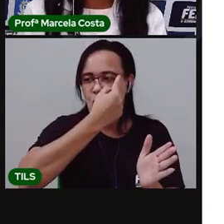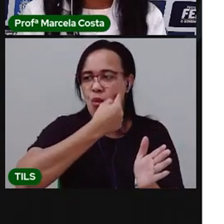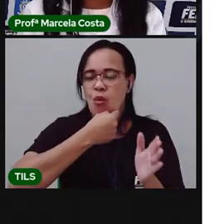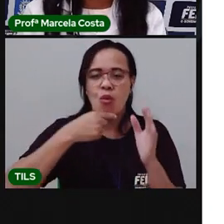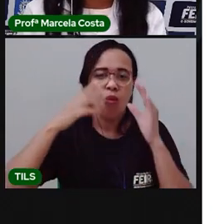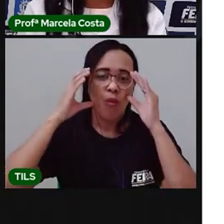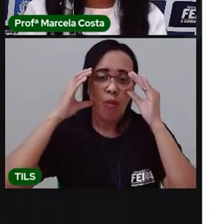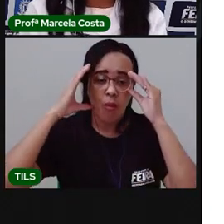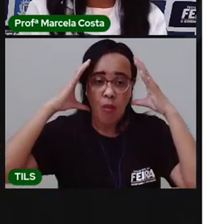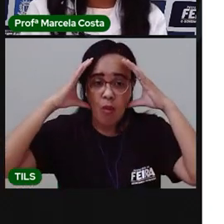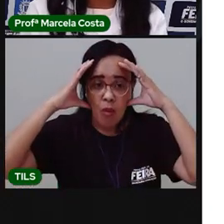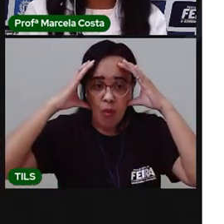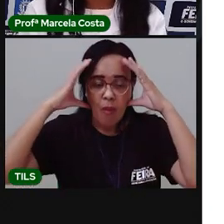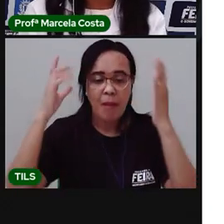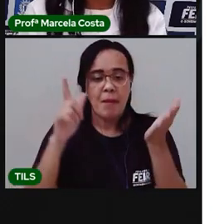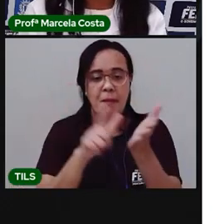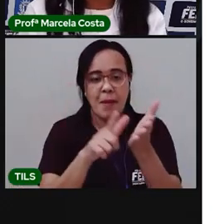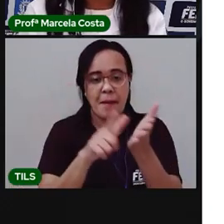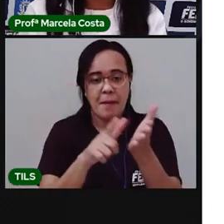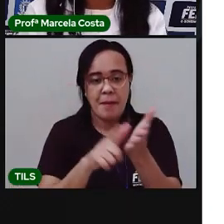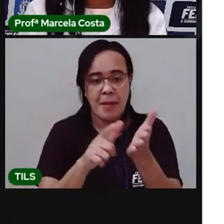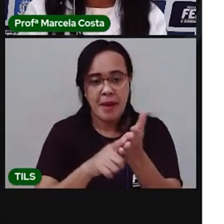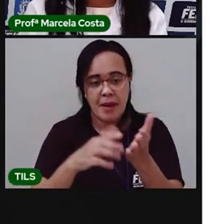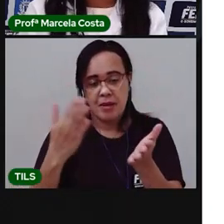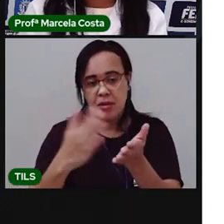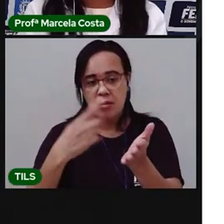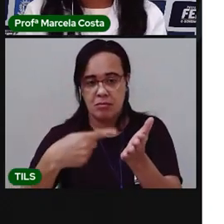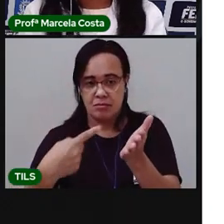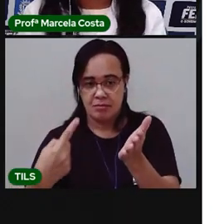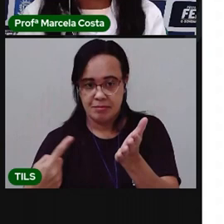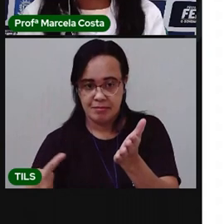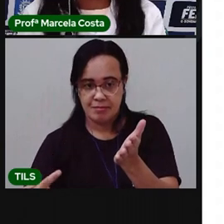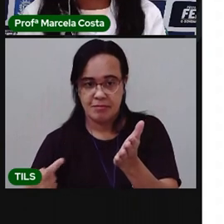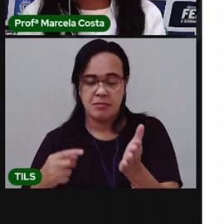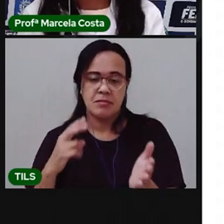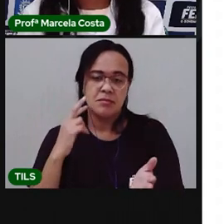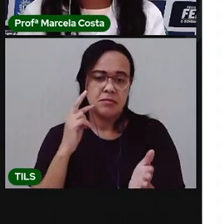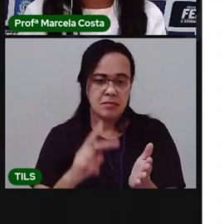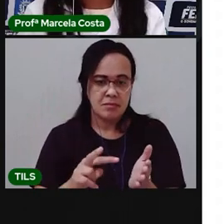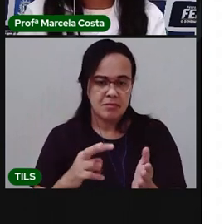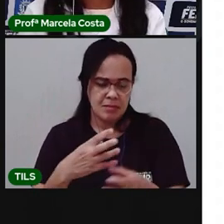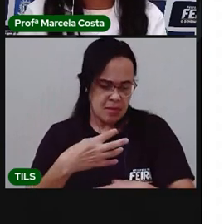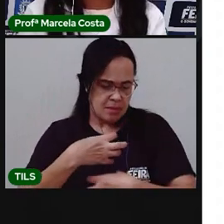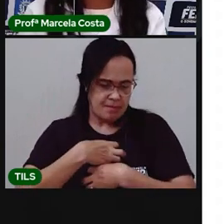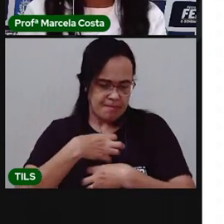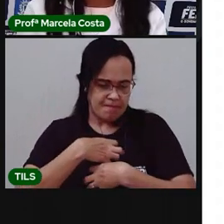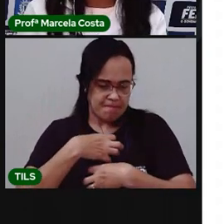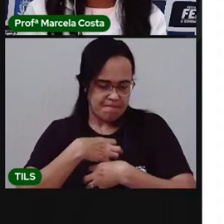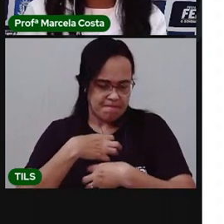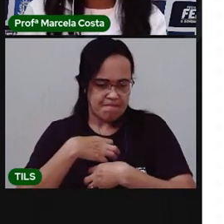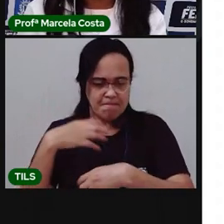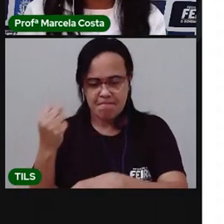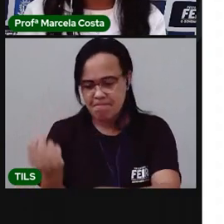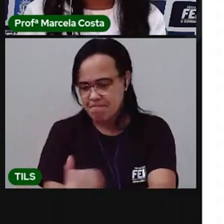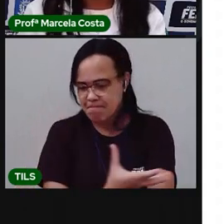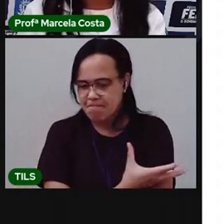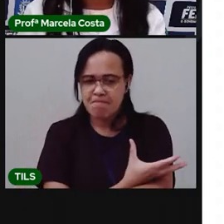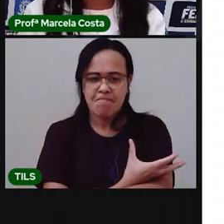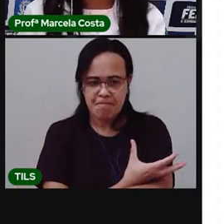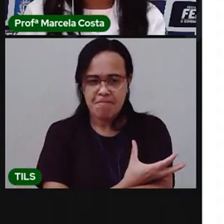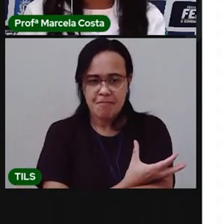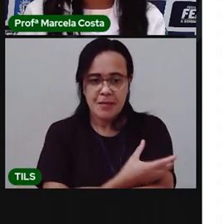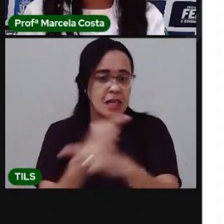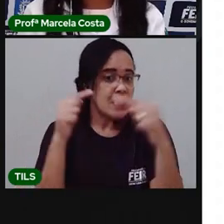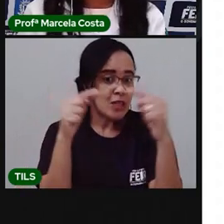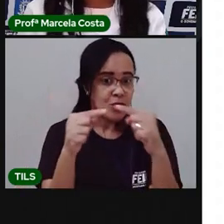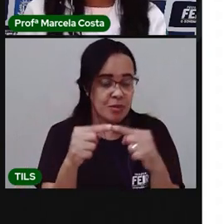uma folha no seu caderno e desenhar um rostinho para demonstrar as emoções que você está sentindo. Ou você pode recortar da